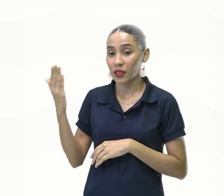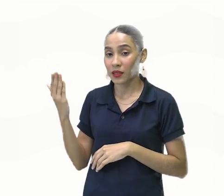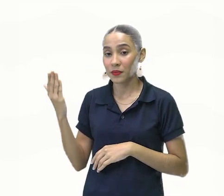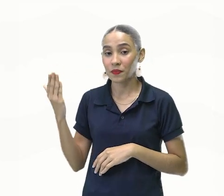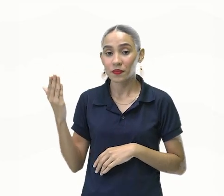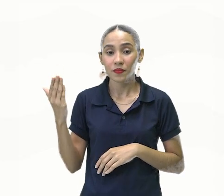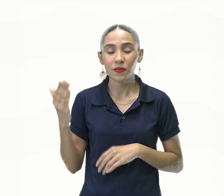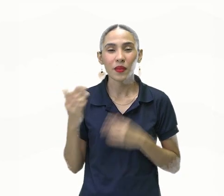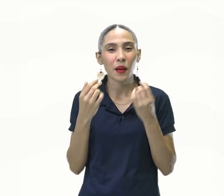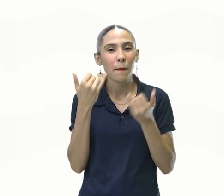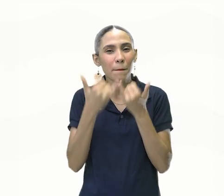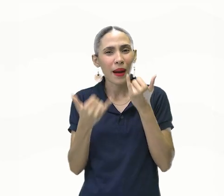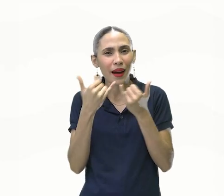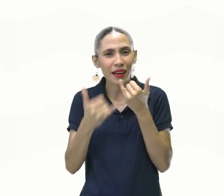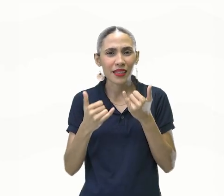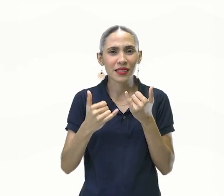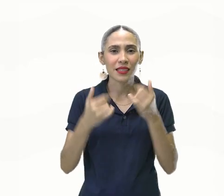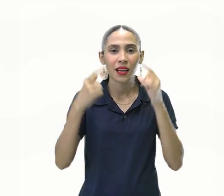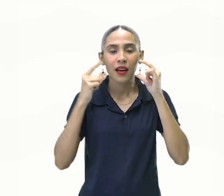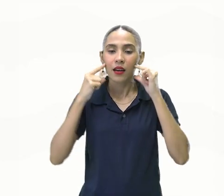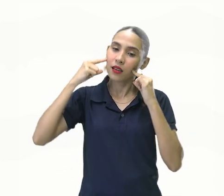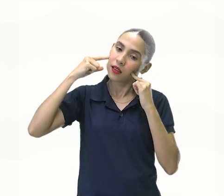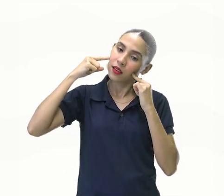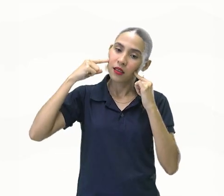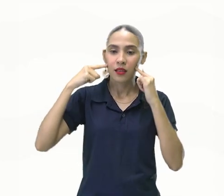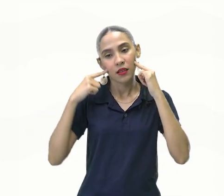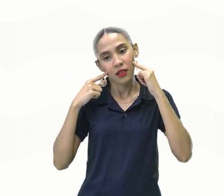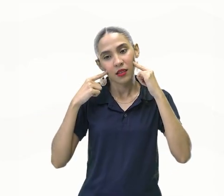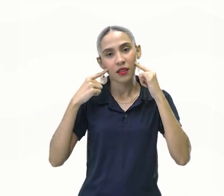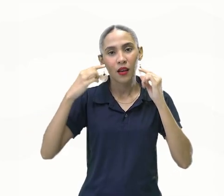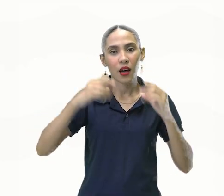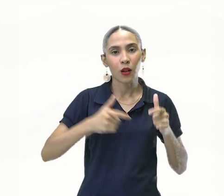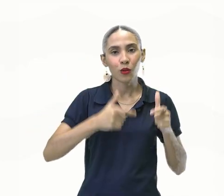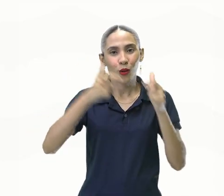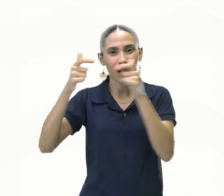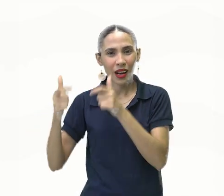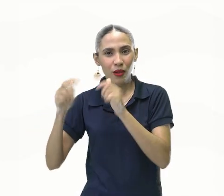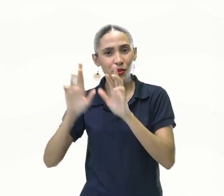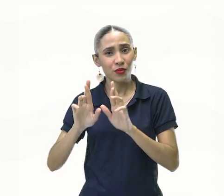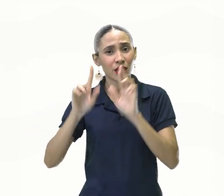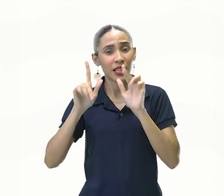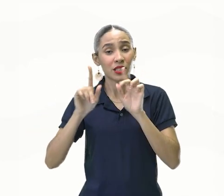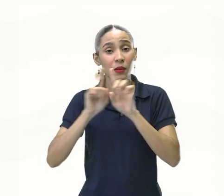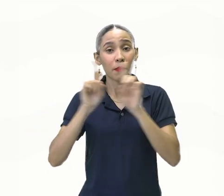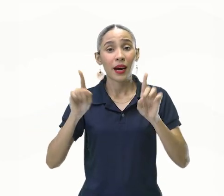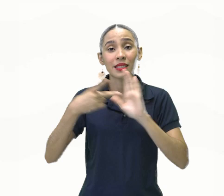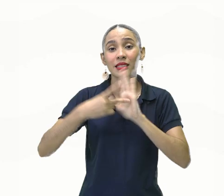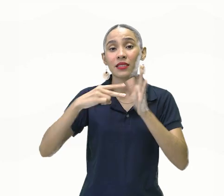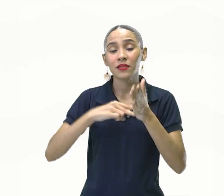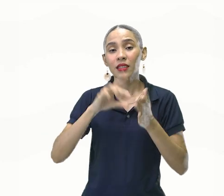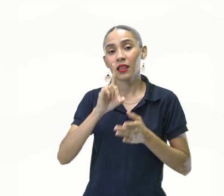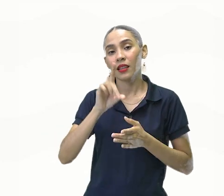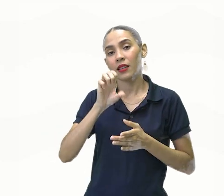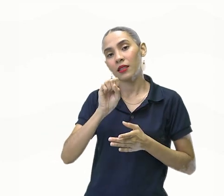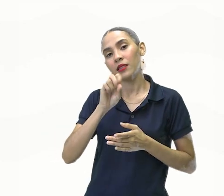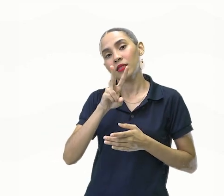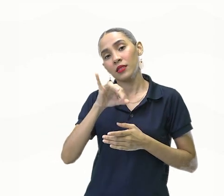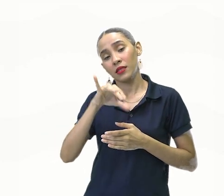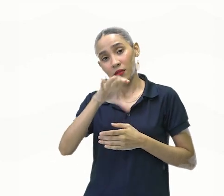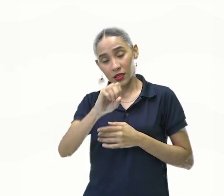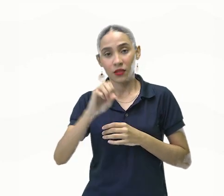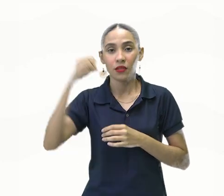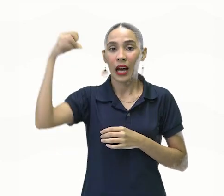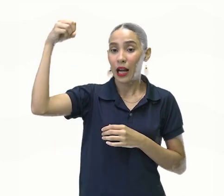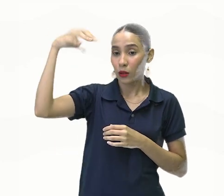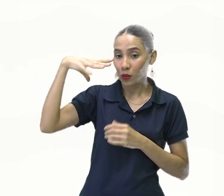vendo aí dá a impressão que a Cecília está sem a cabeça, mas isso é o que? Um desvio. Como a